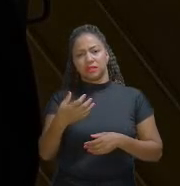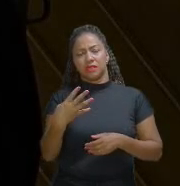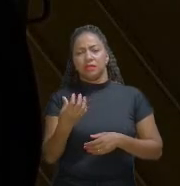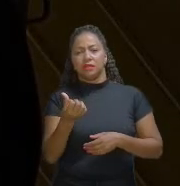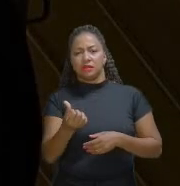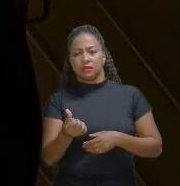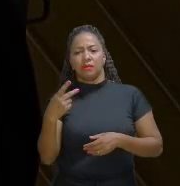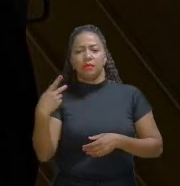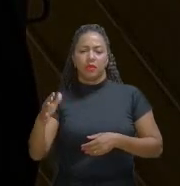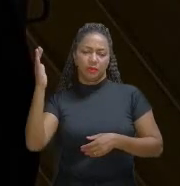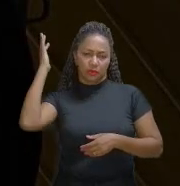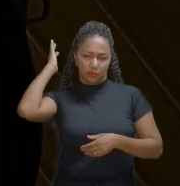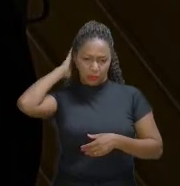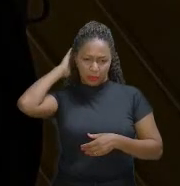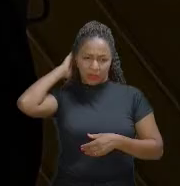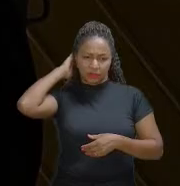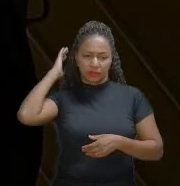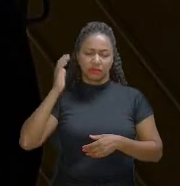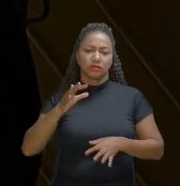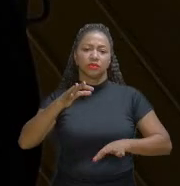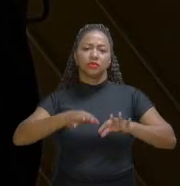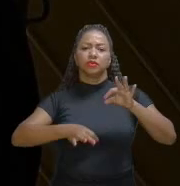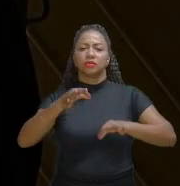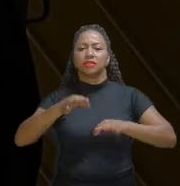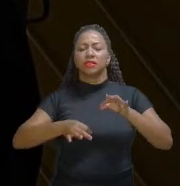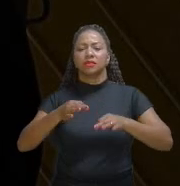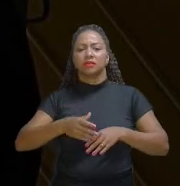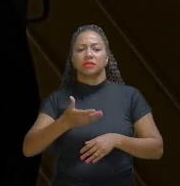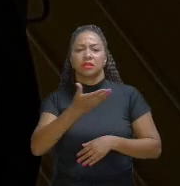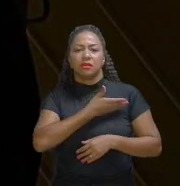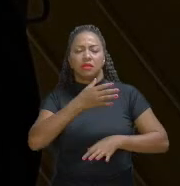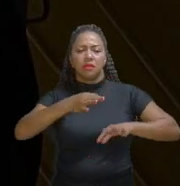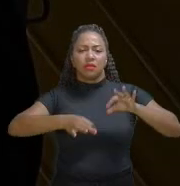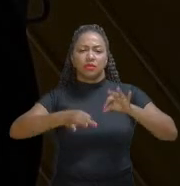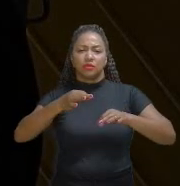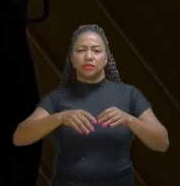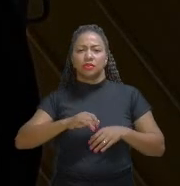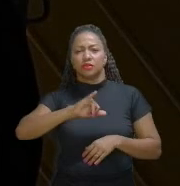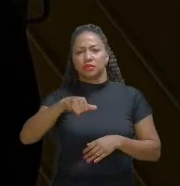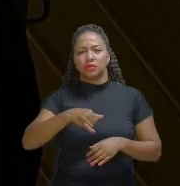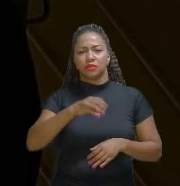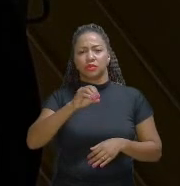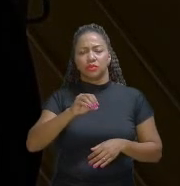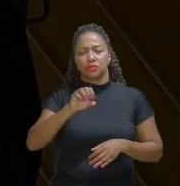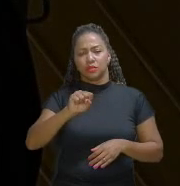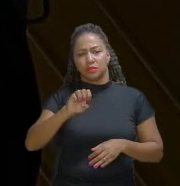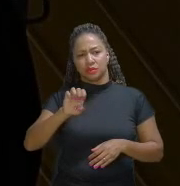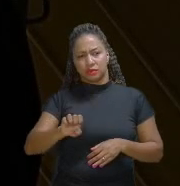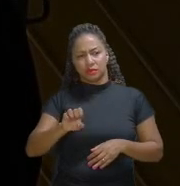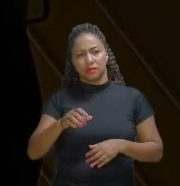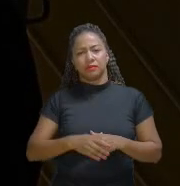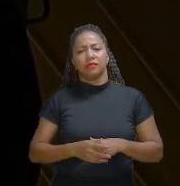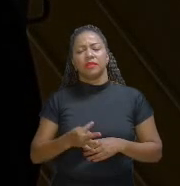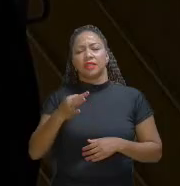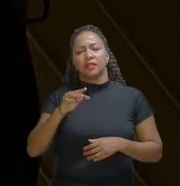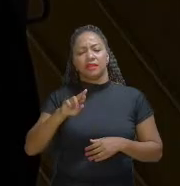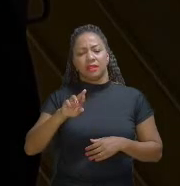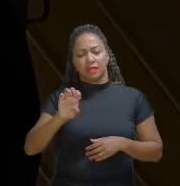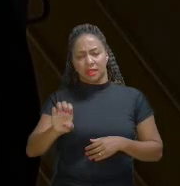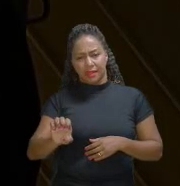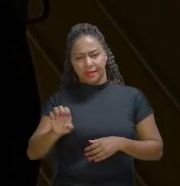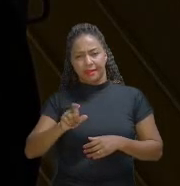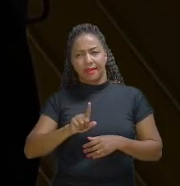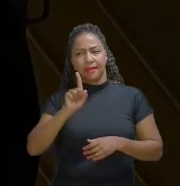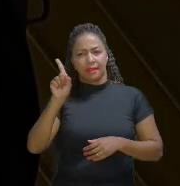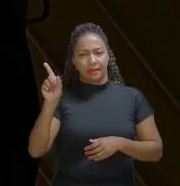060-146-293 do Pará, julgado pelo meu colega juiz federal José Ayrton como relator no TRE do nosso estado irmão